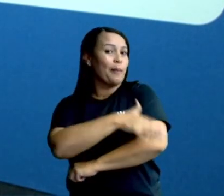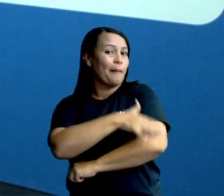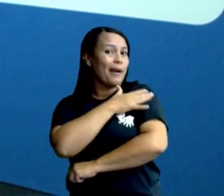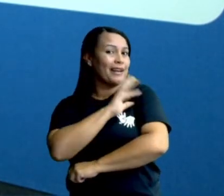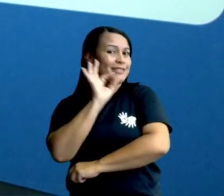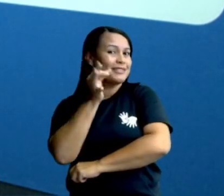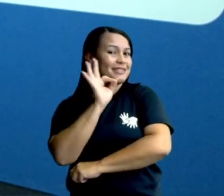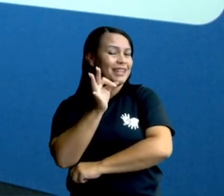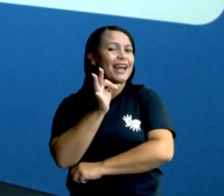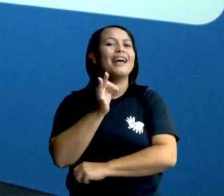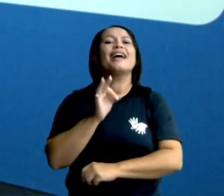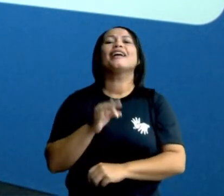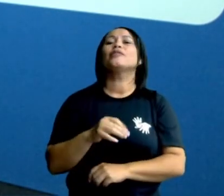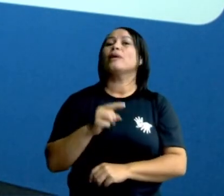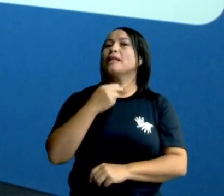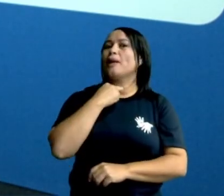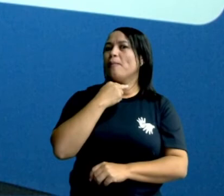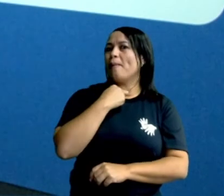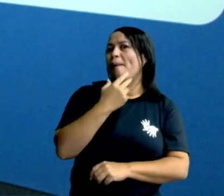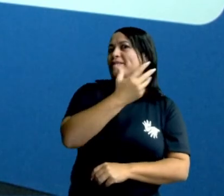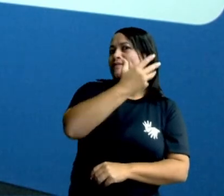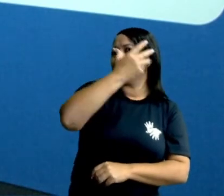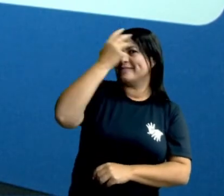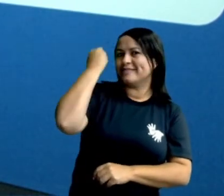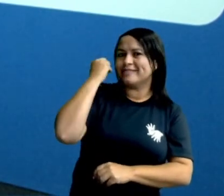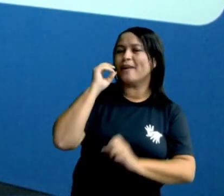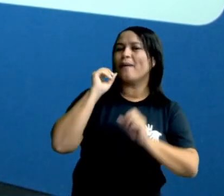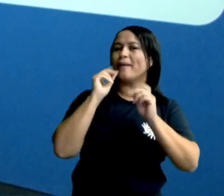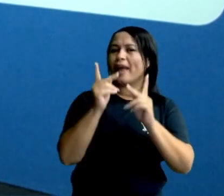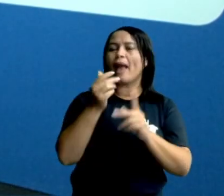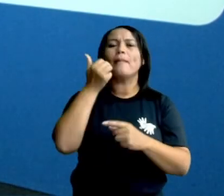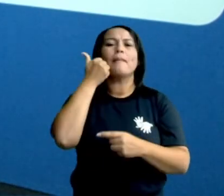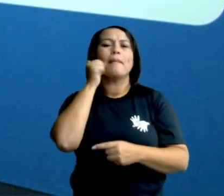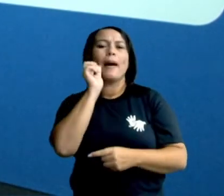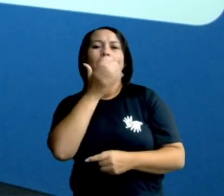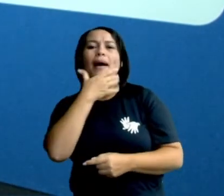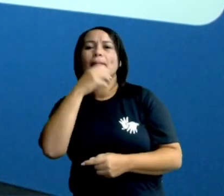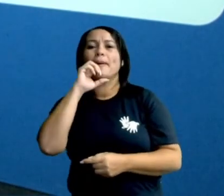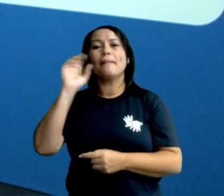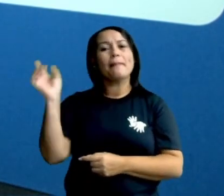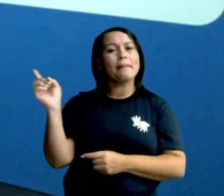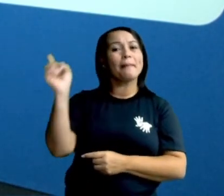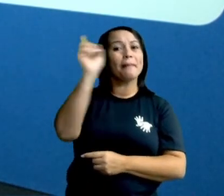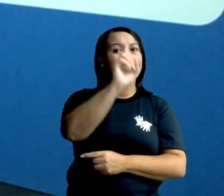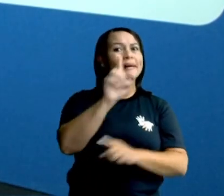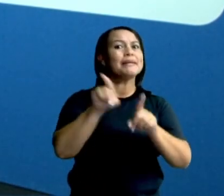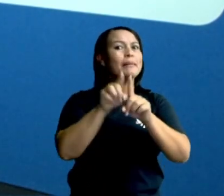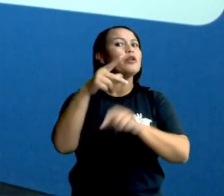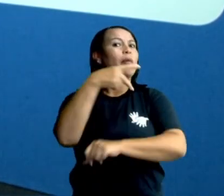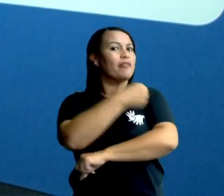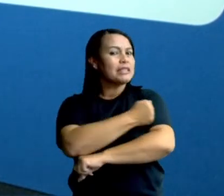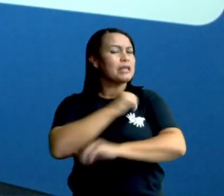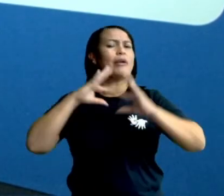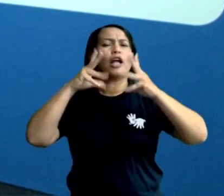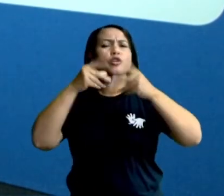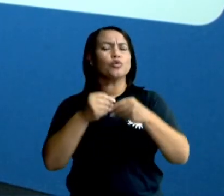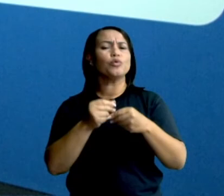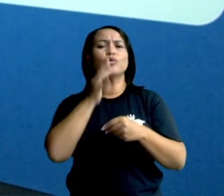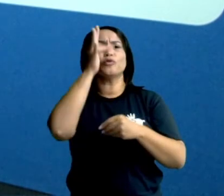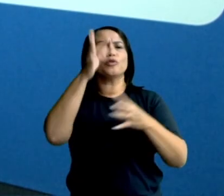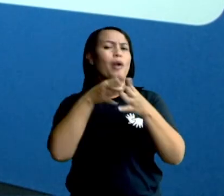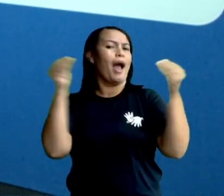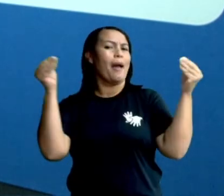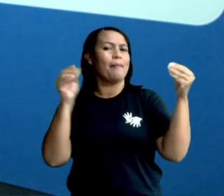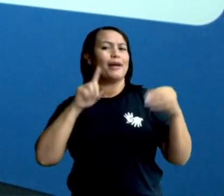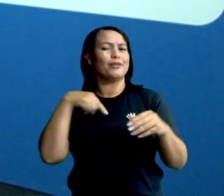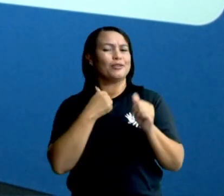braço, tá certo? Então, não esqueçam, leva papai e a mamãe para tomar a vacina para tudo isso logo acabar e a